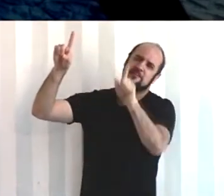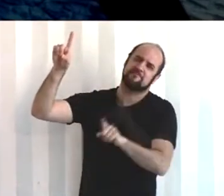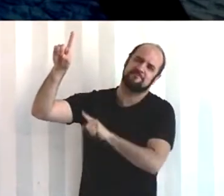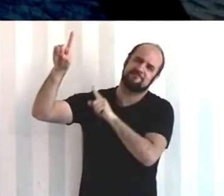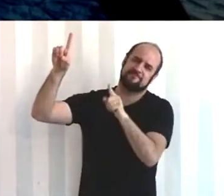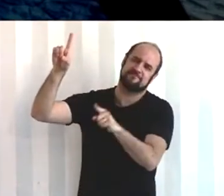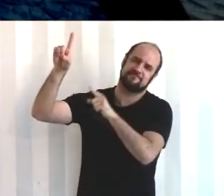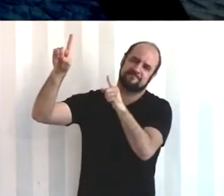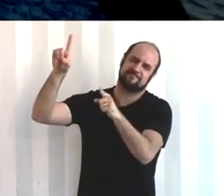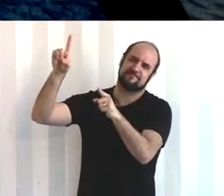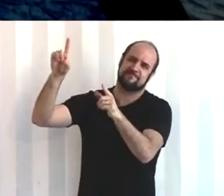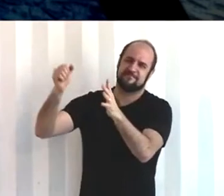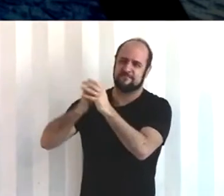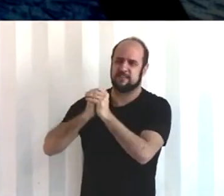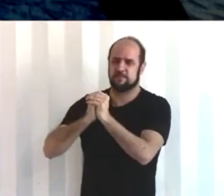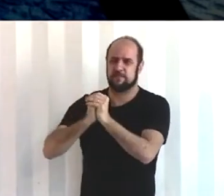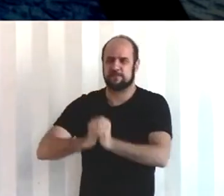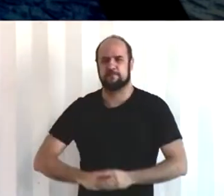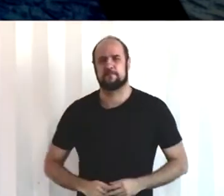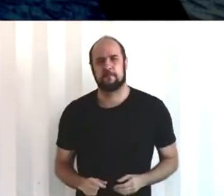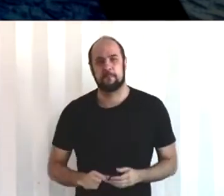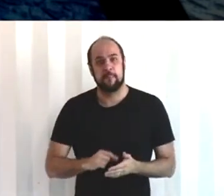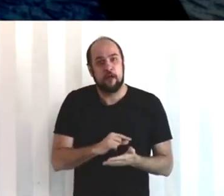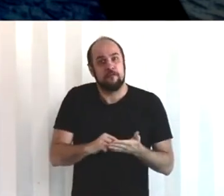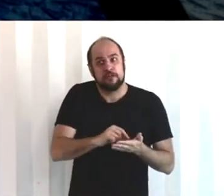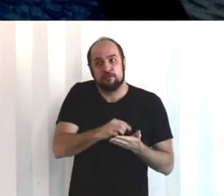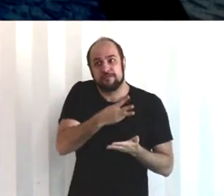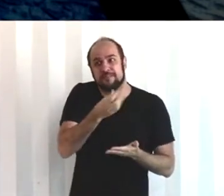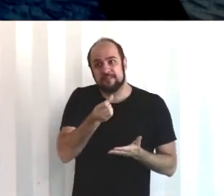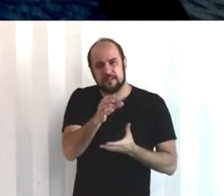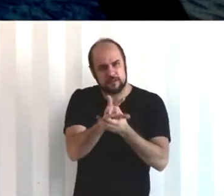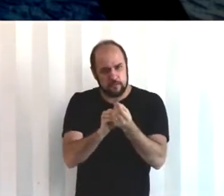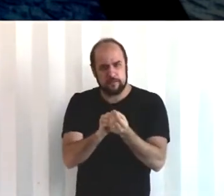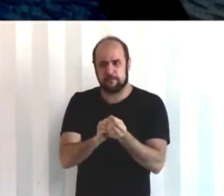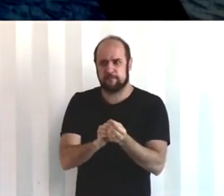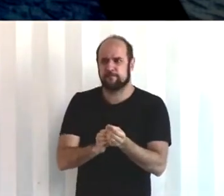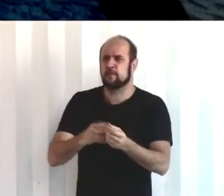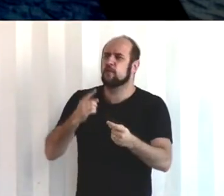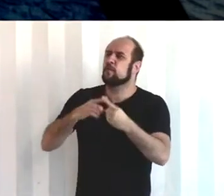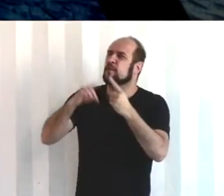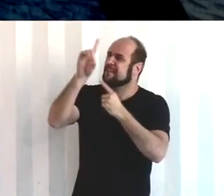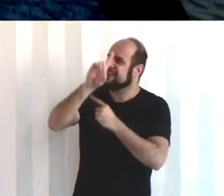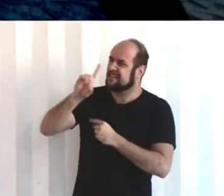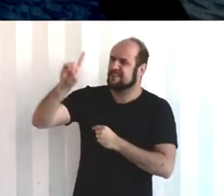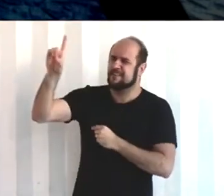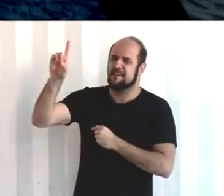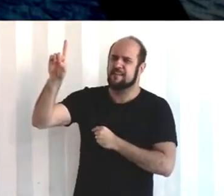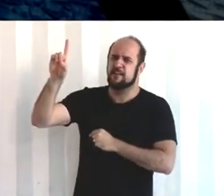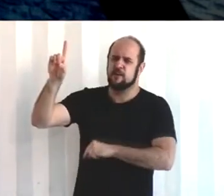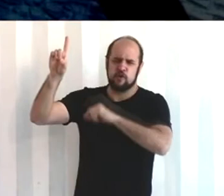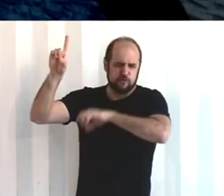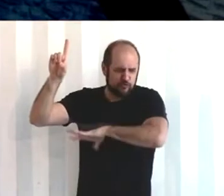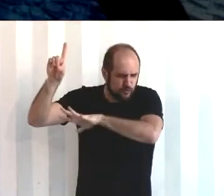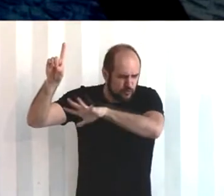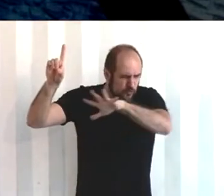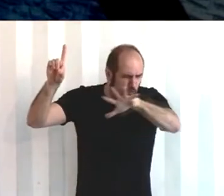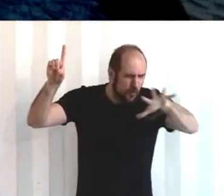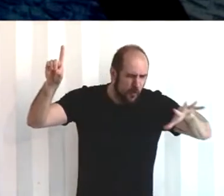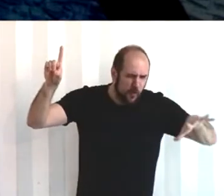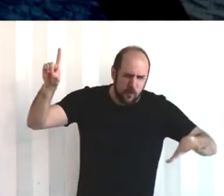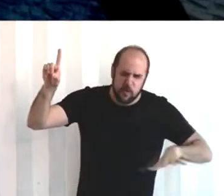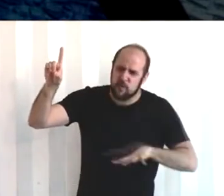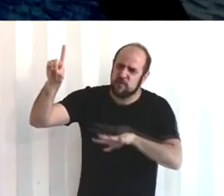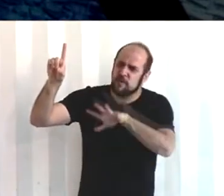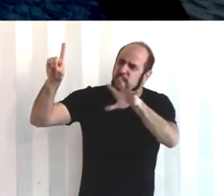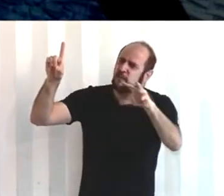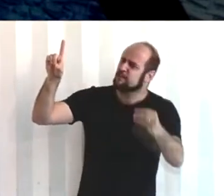eternamente. Amém. Mais uma vez o verso 36. Porque dele, e por meio dele, e